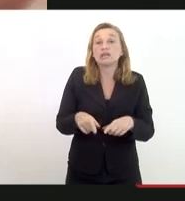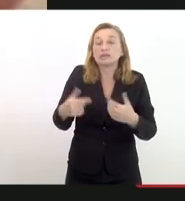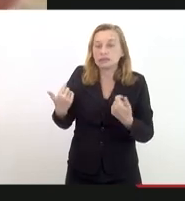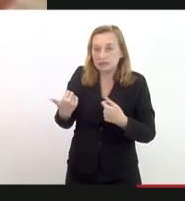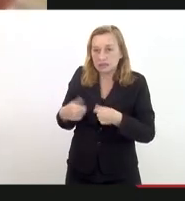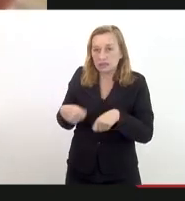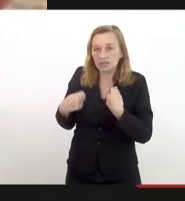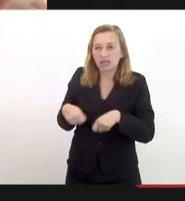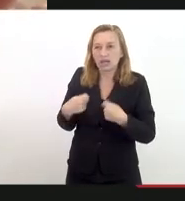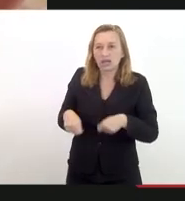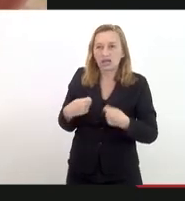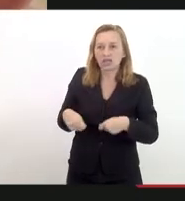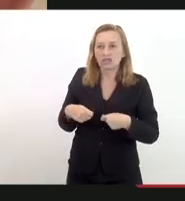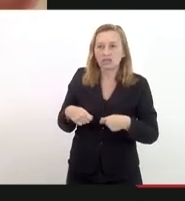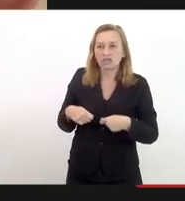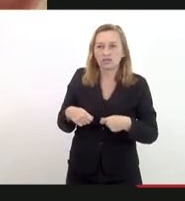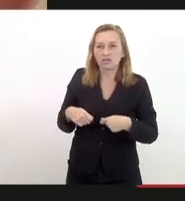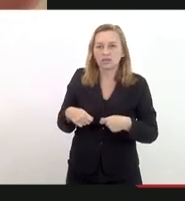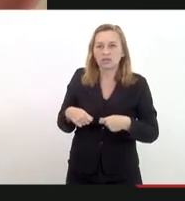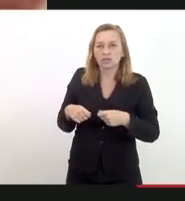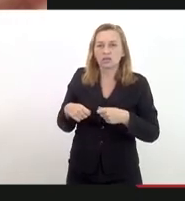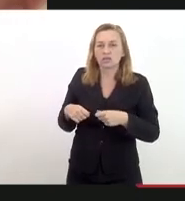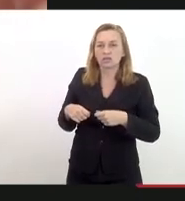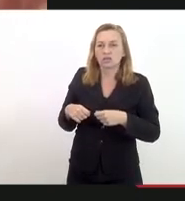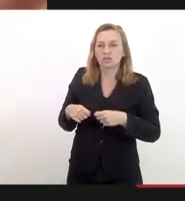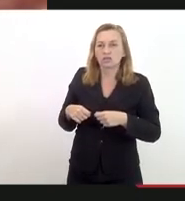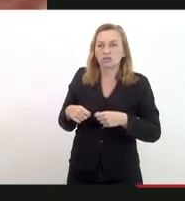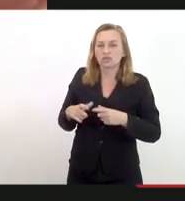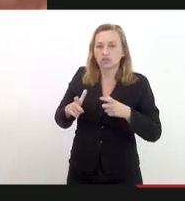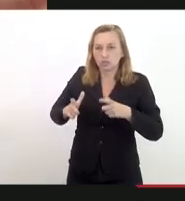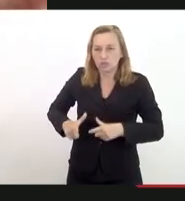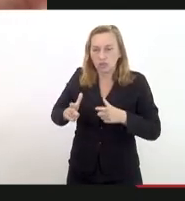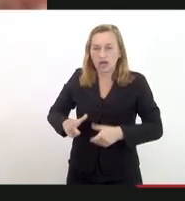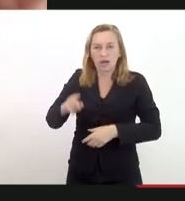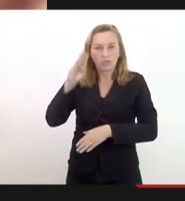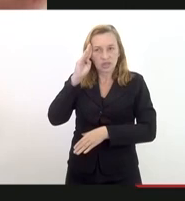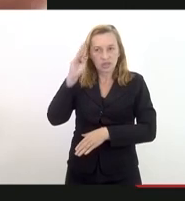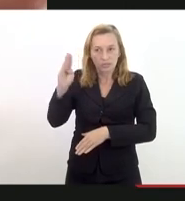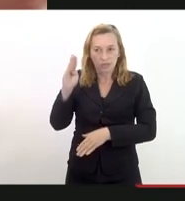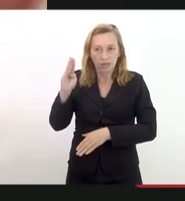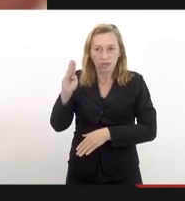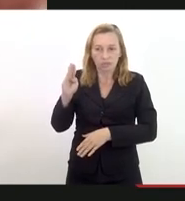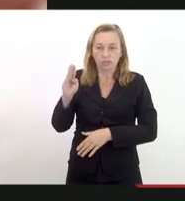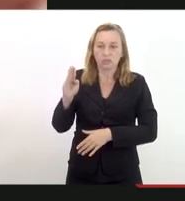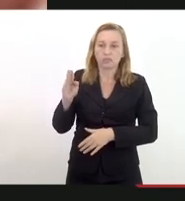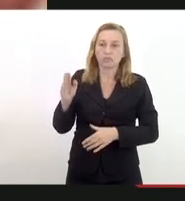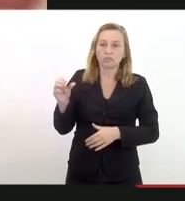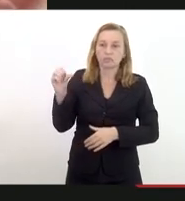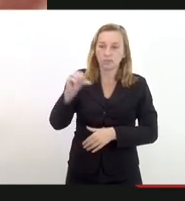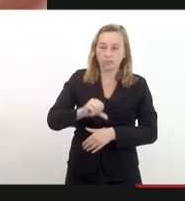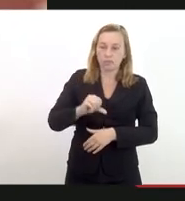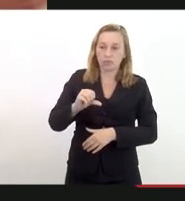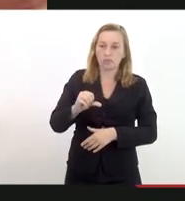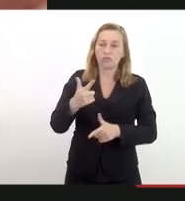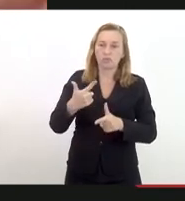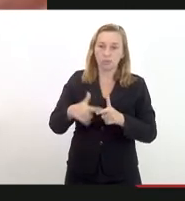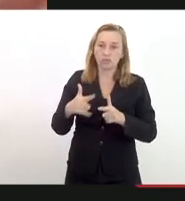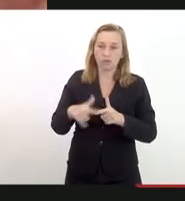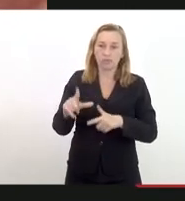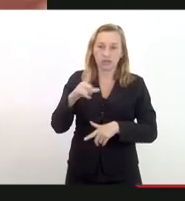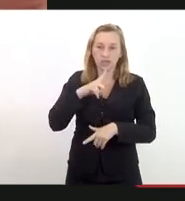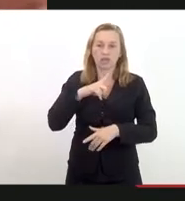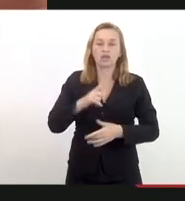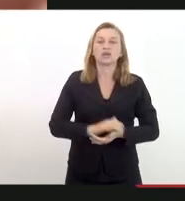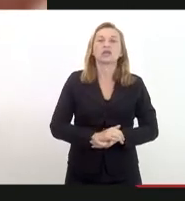necessidade de um alojamento específico por conta da condição de ser multiresistente. Então, esses recursos,